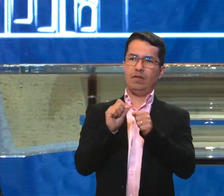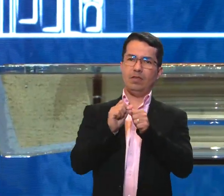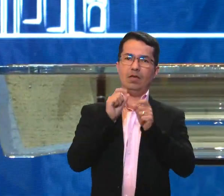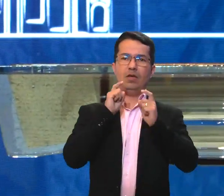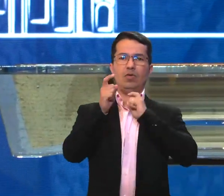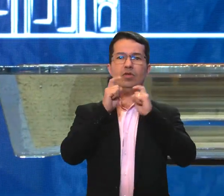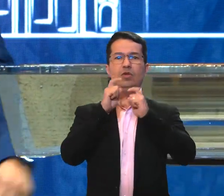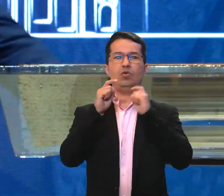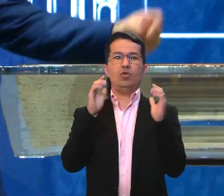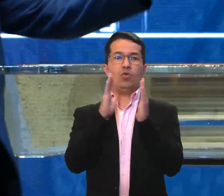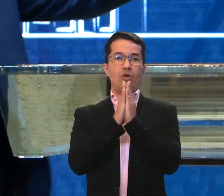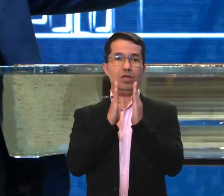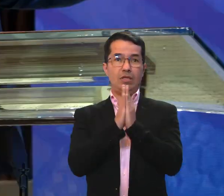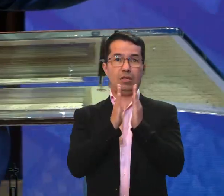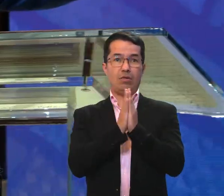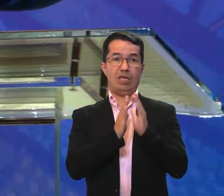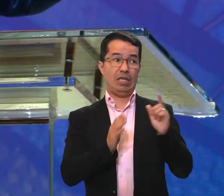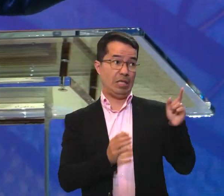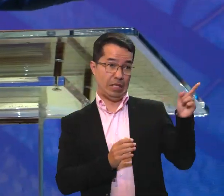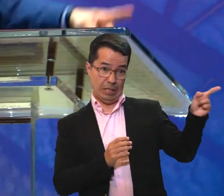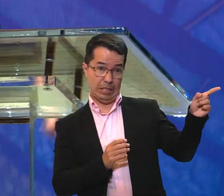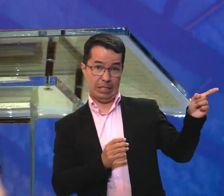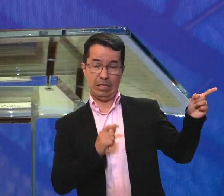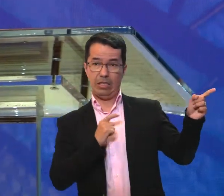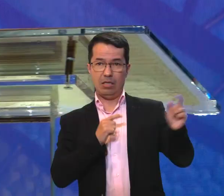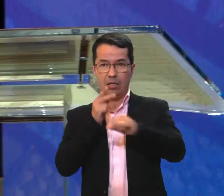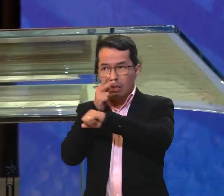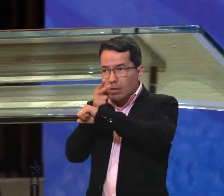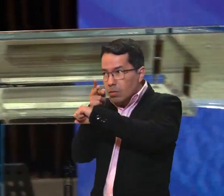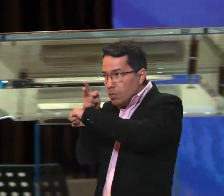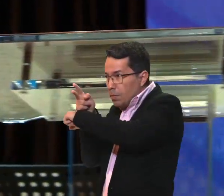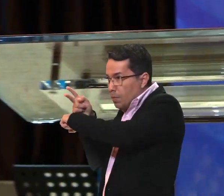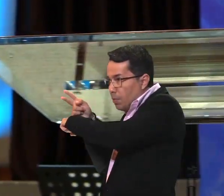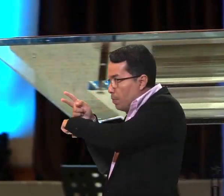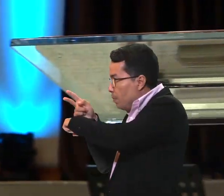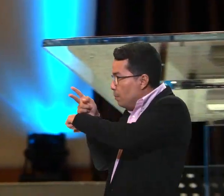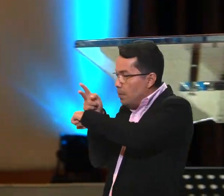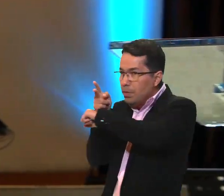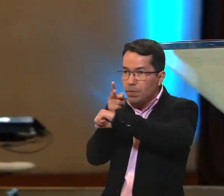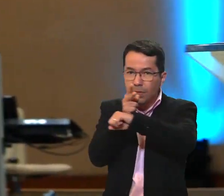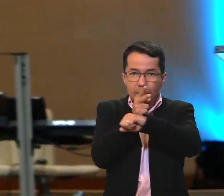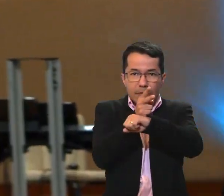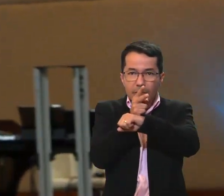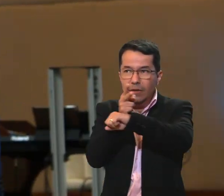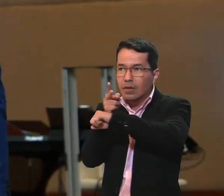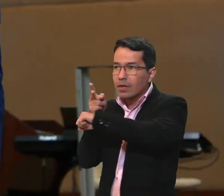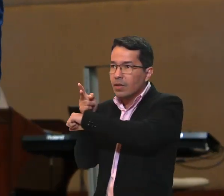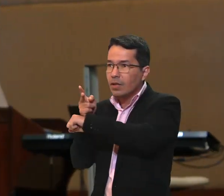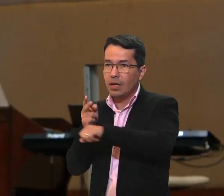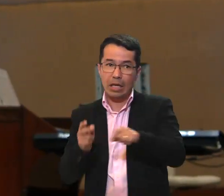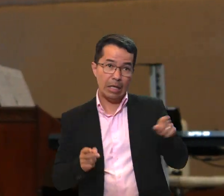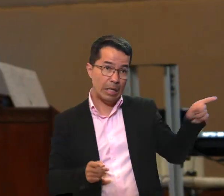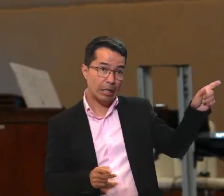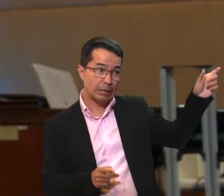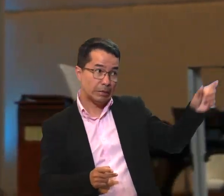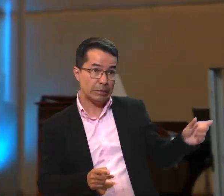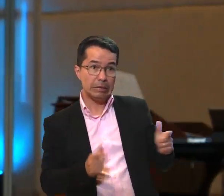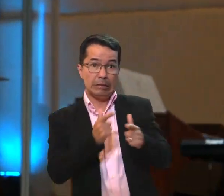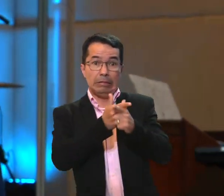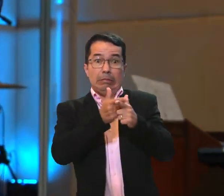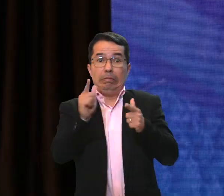manhã nas lives, esse moço que estava filmando aqui, ele começou a participar porque ele estava com um problema sério na vida dele. E ele